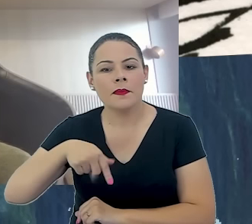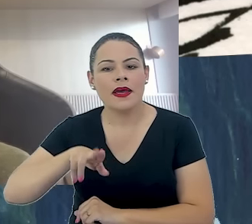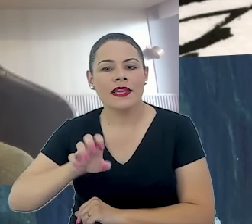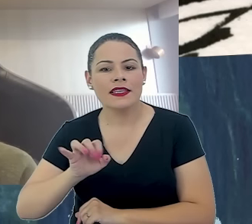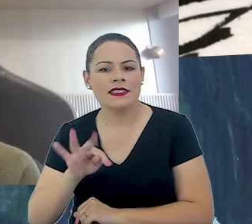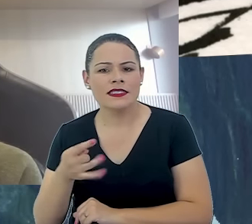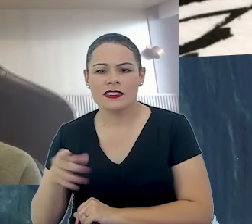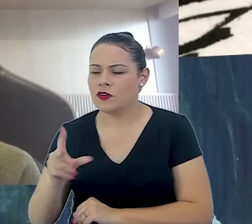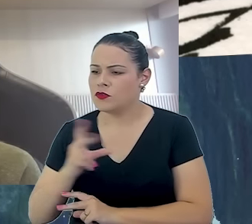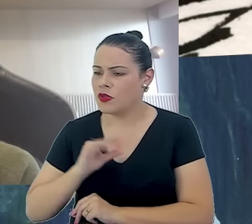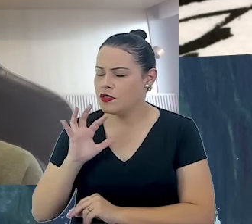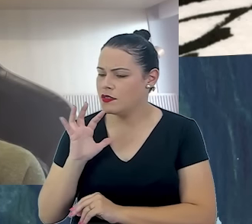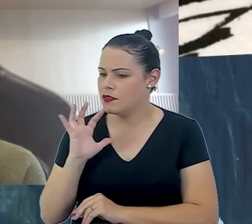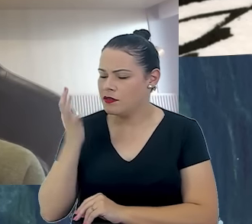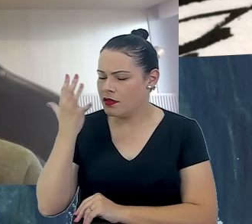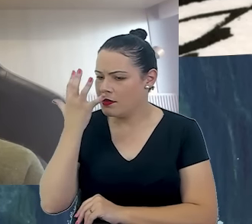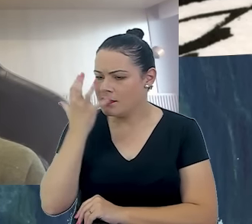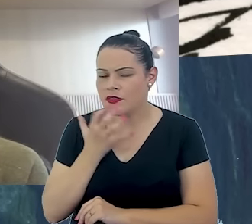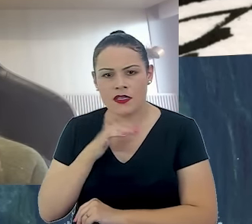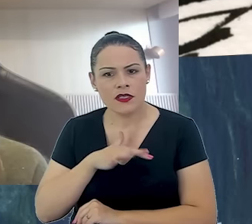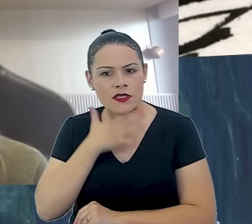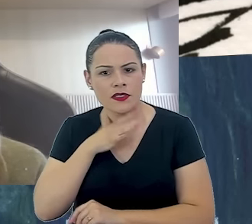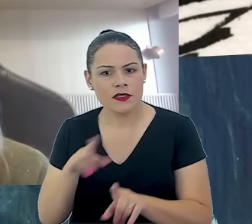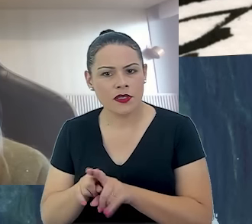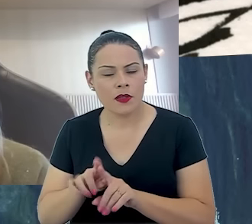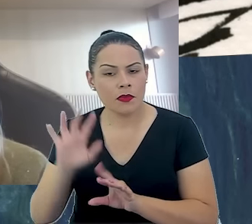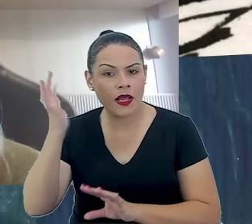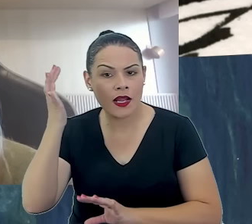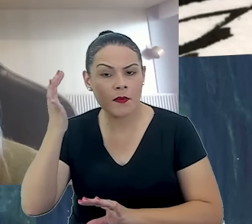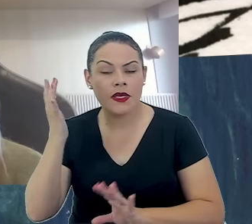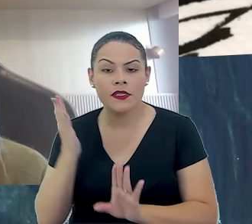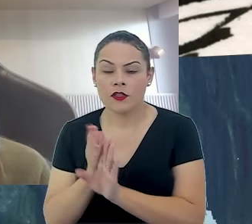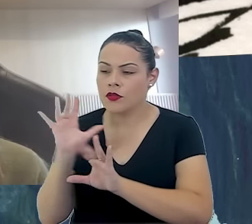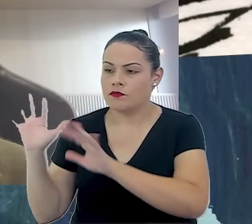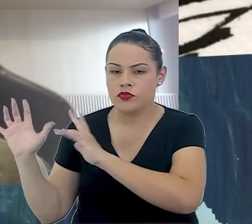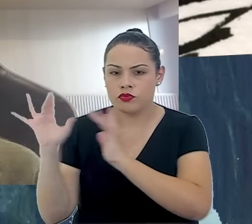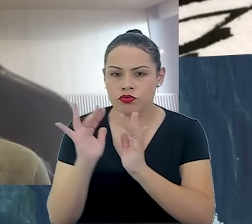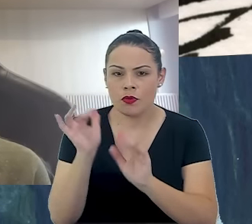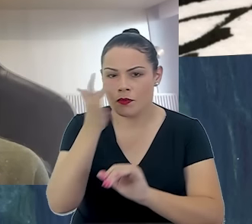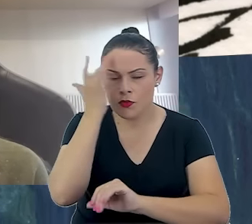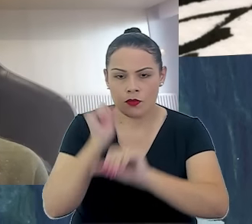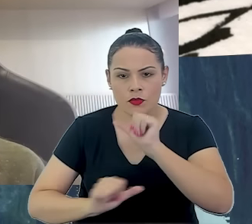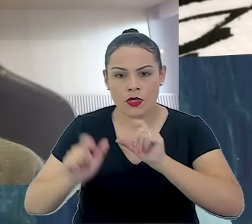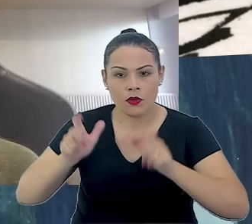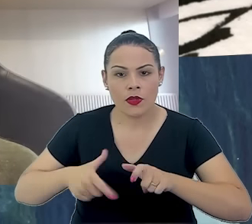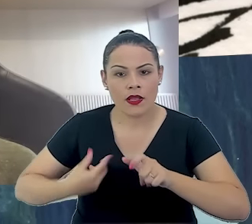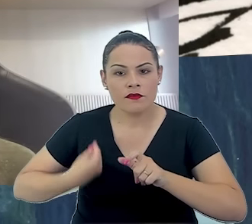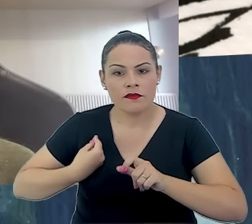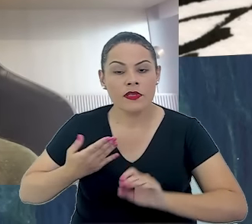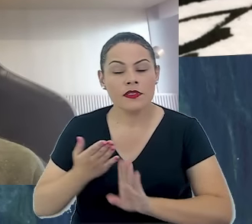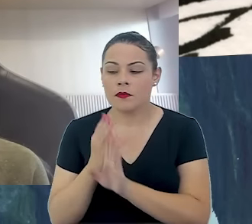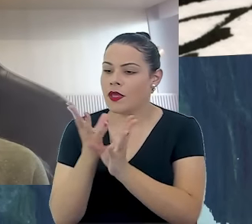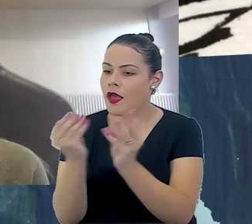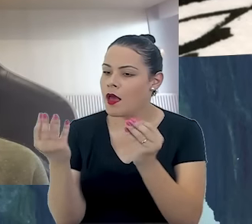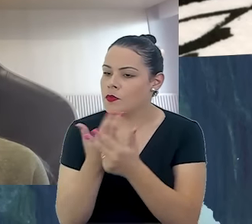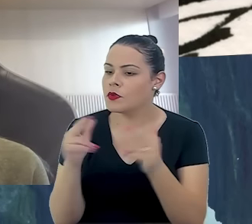uma uma crise climática que provocou uma grande migração também quer dizer estão acontecendo é muit é muito